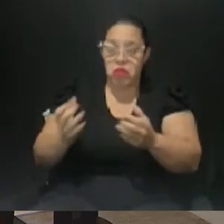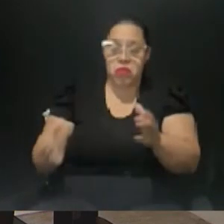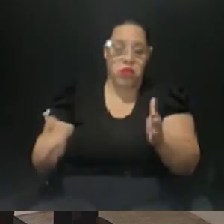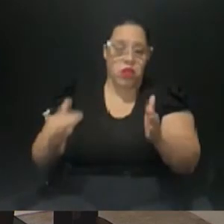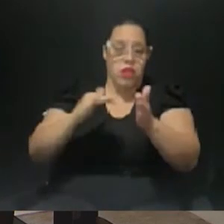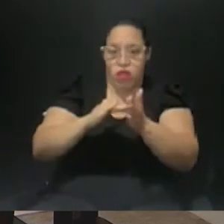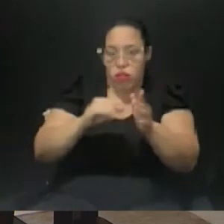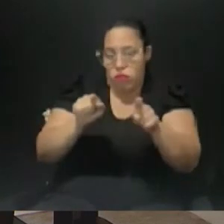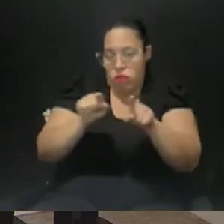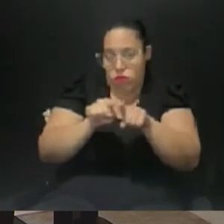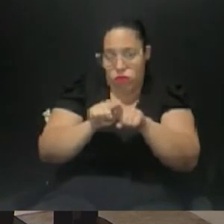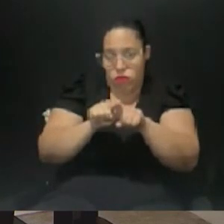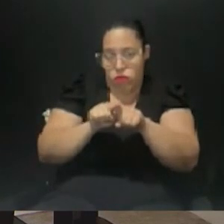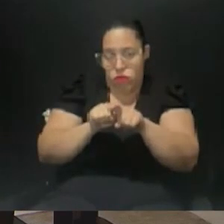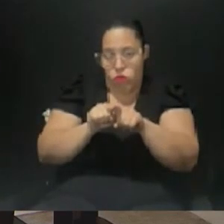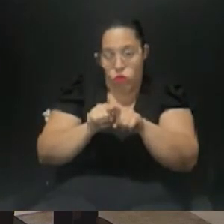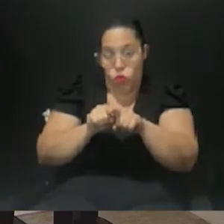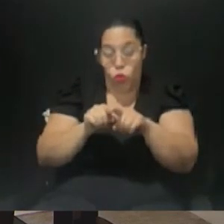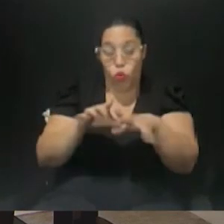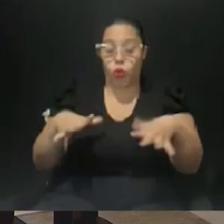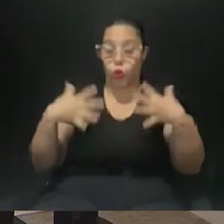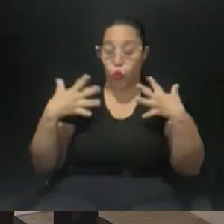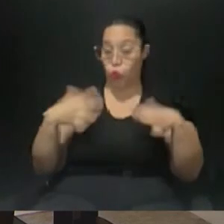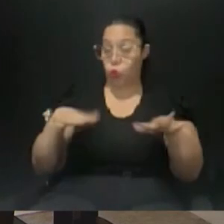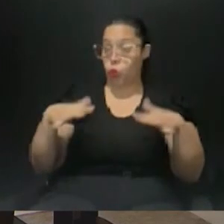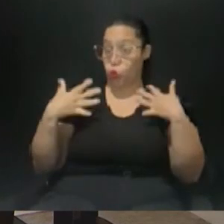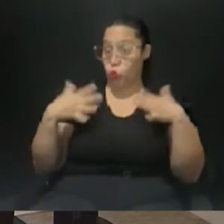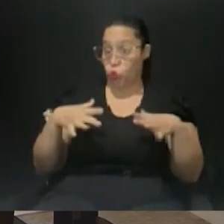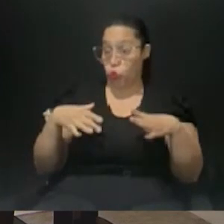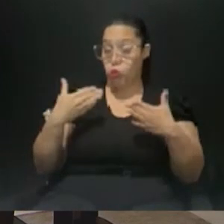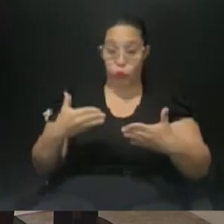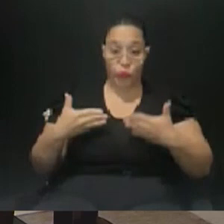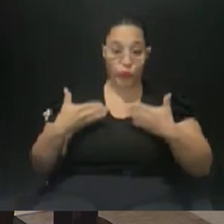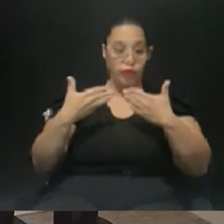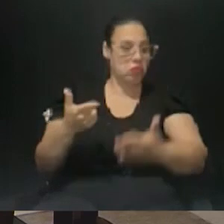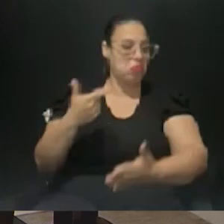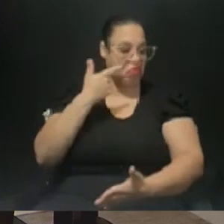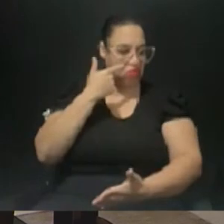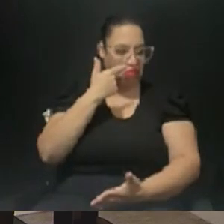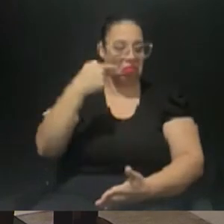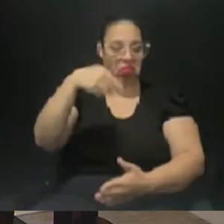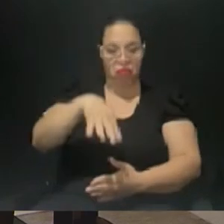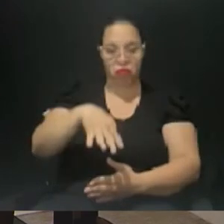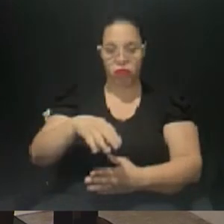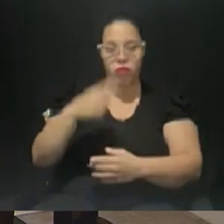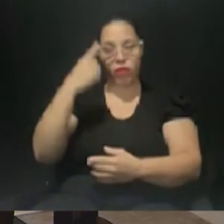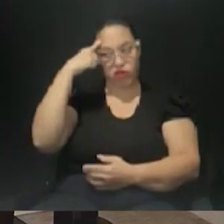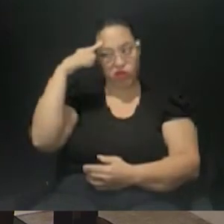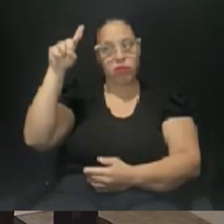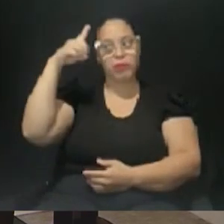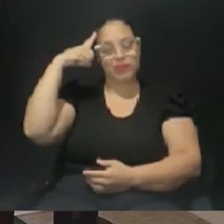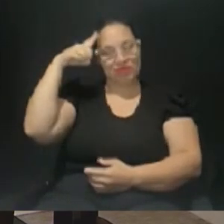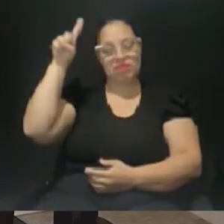né, que dão o ar da graça por aqui quase todos os dias. O Faca recebe e